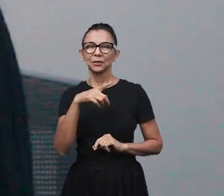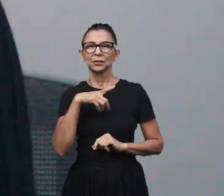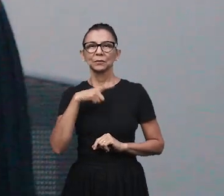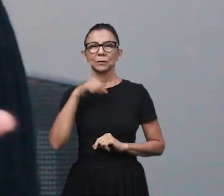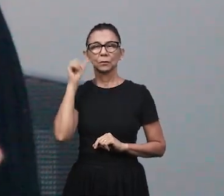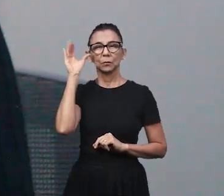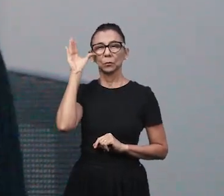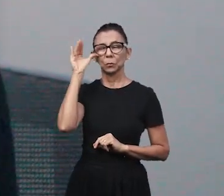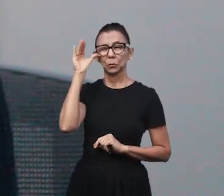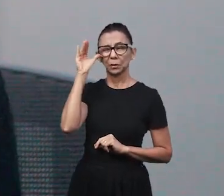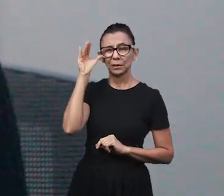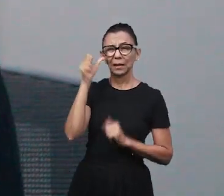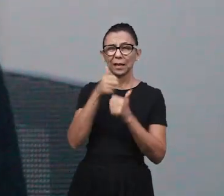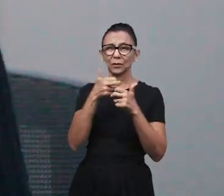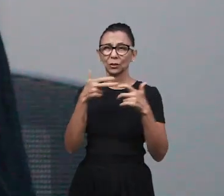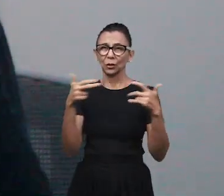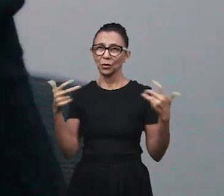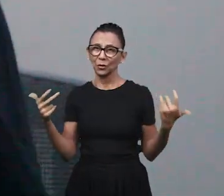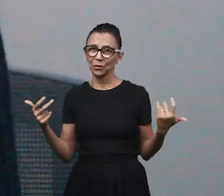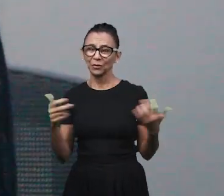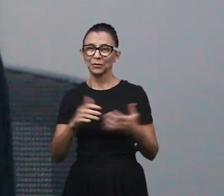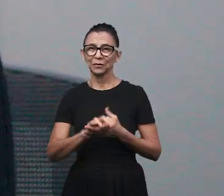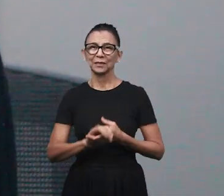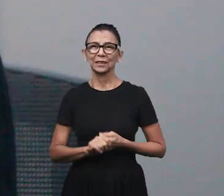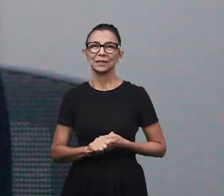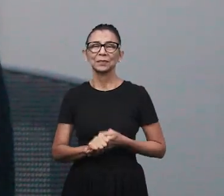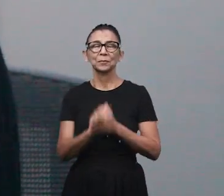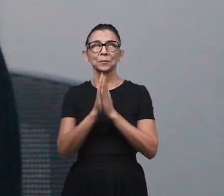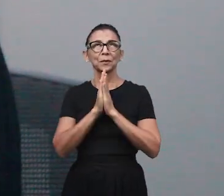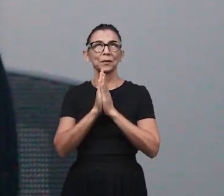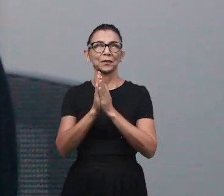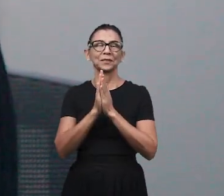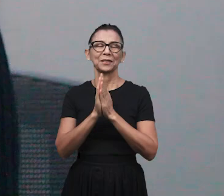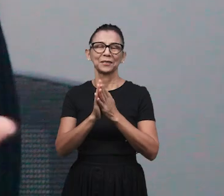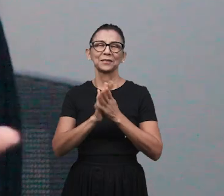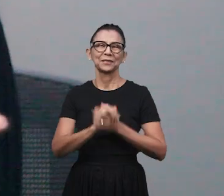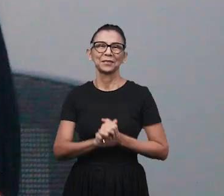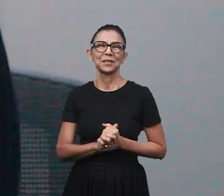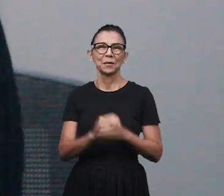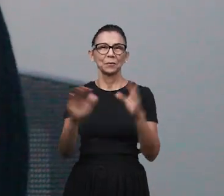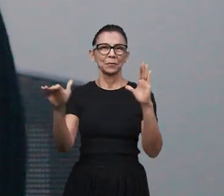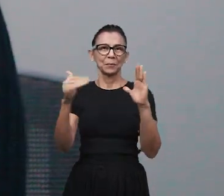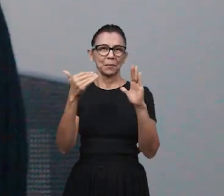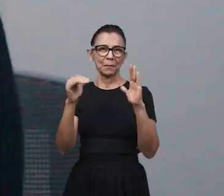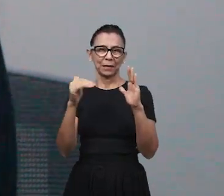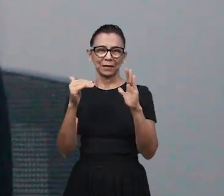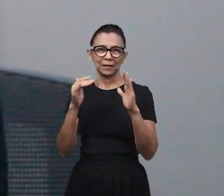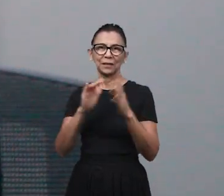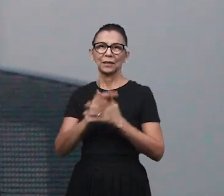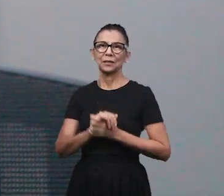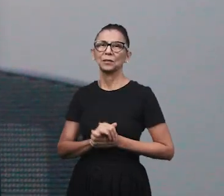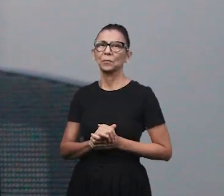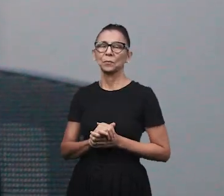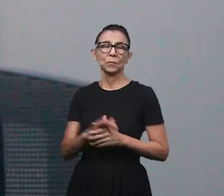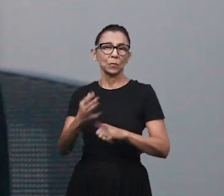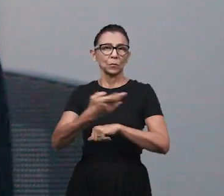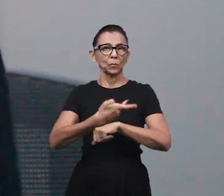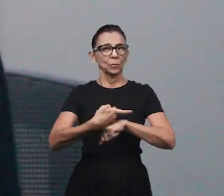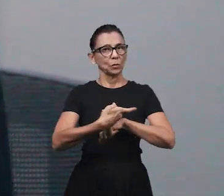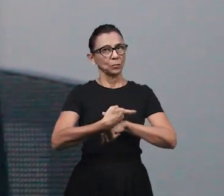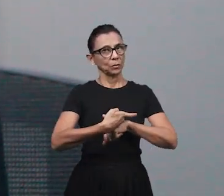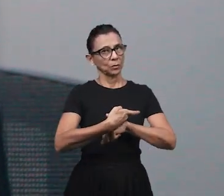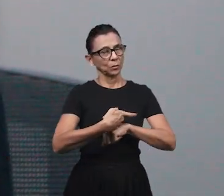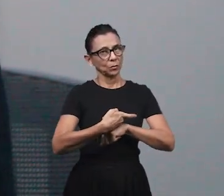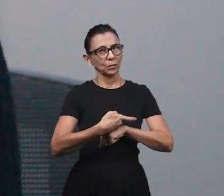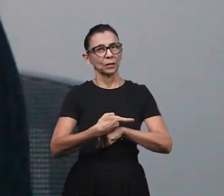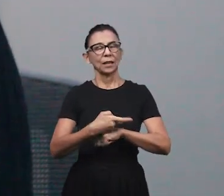alguma curiosidade, alguma coisa que você precisa saber, por favor, manda essa mensagem para nós. Pode